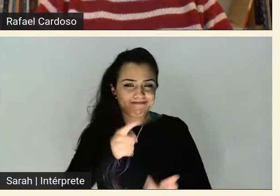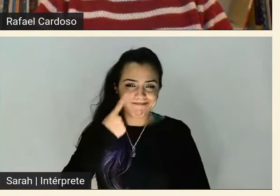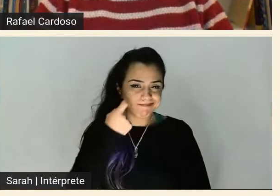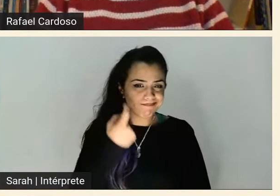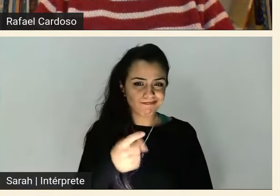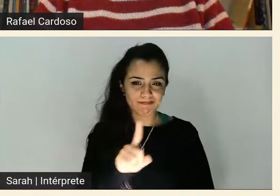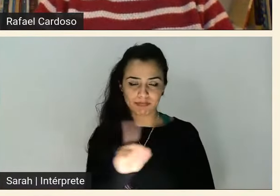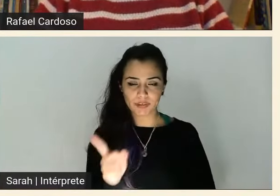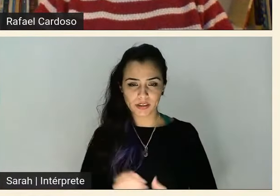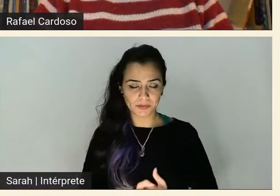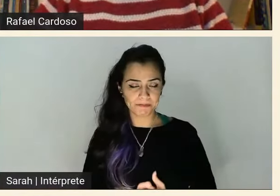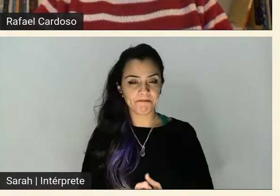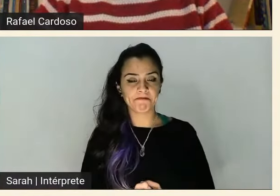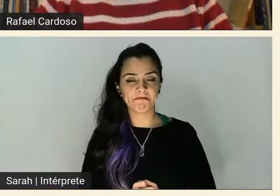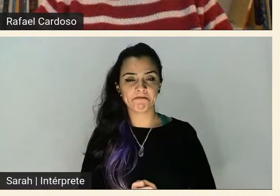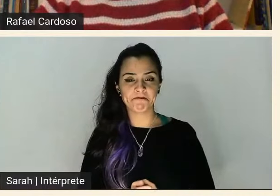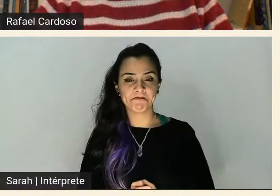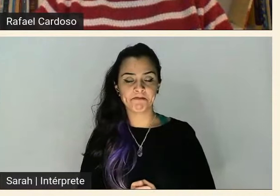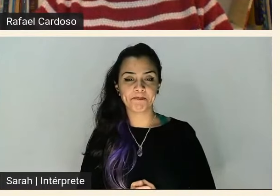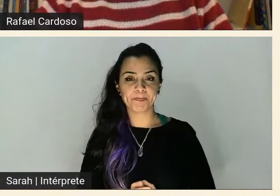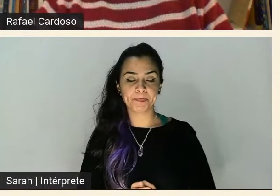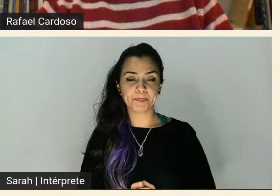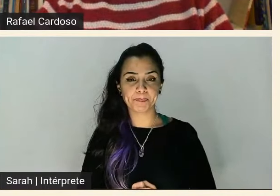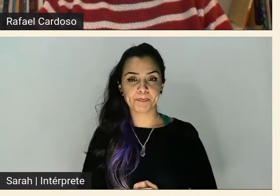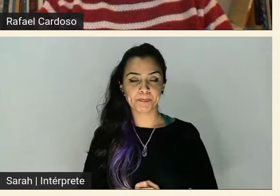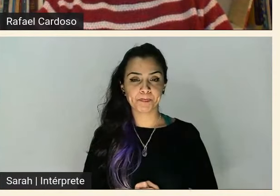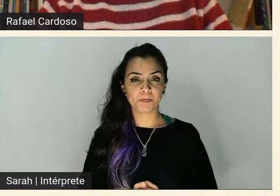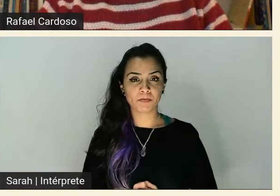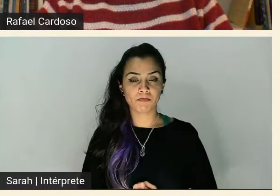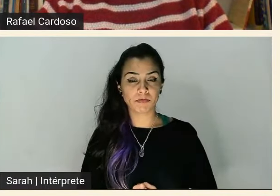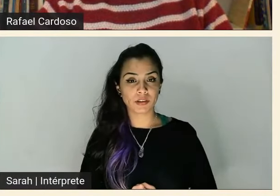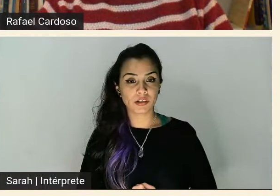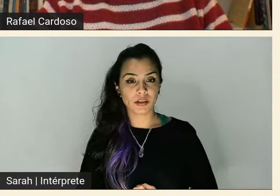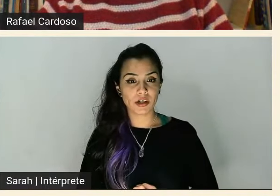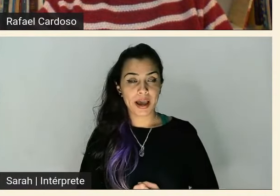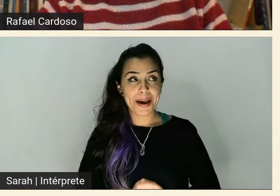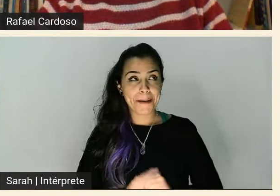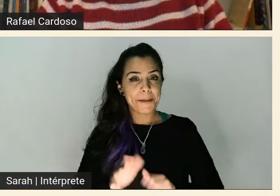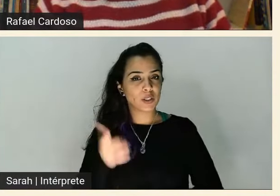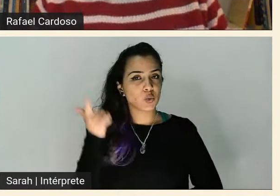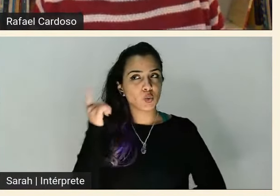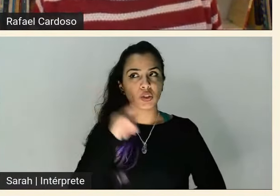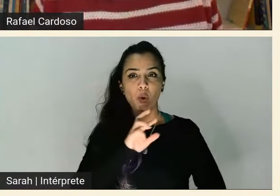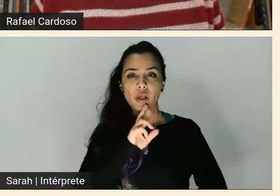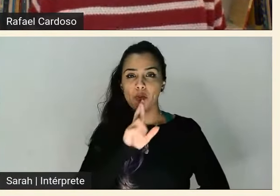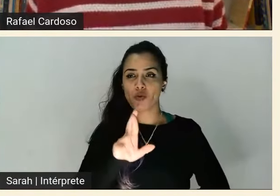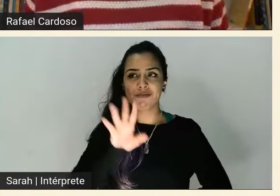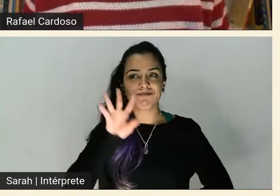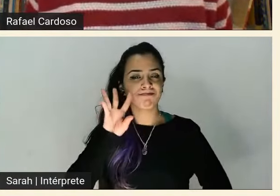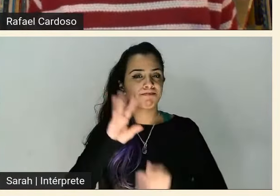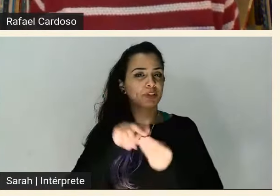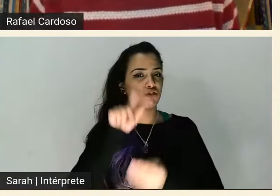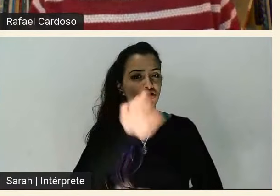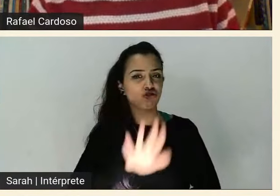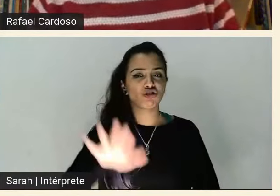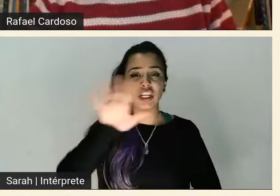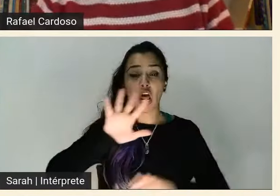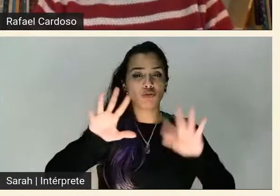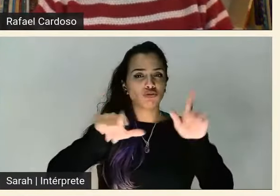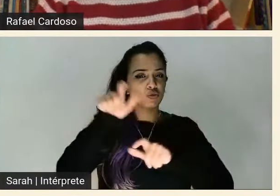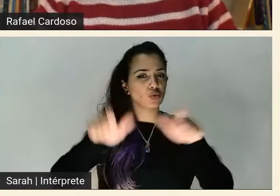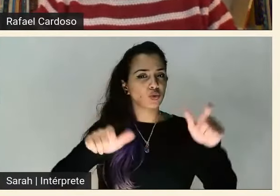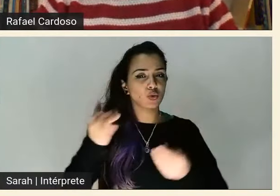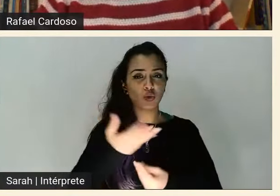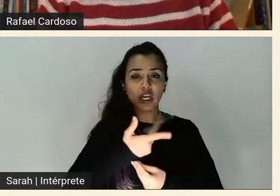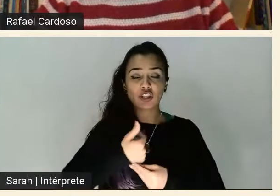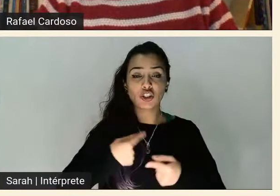Agora, eu não consigo te responder num âmbito geral dos artistas, porque